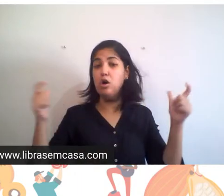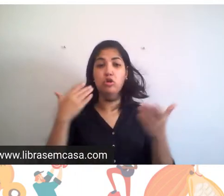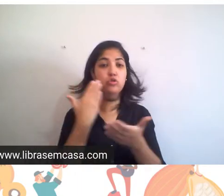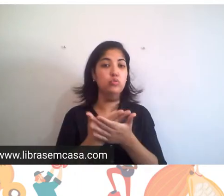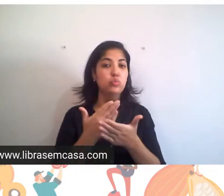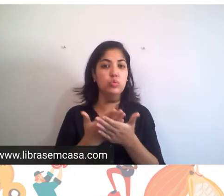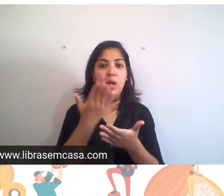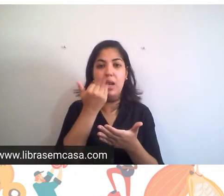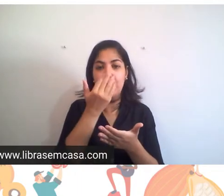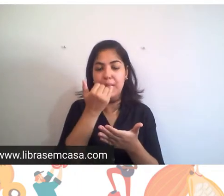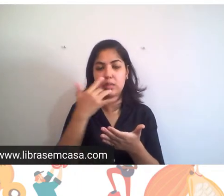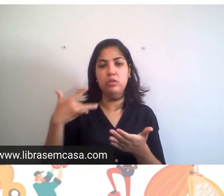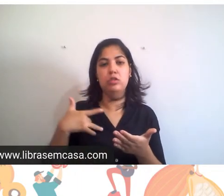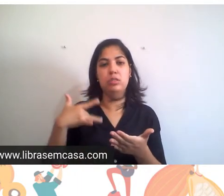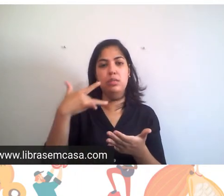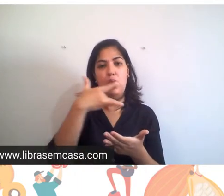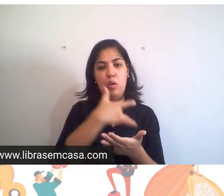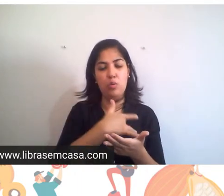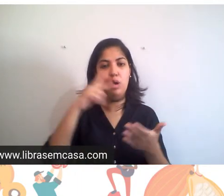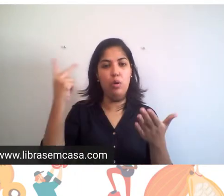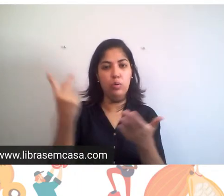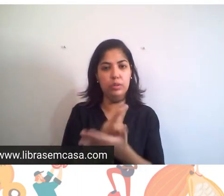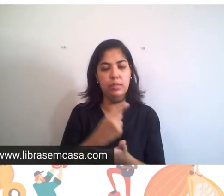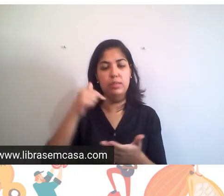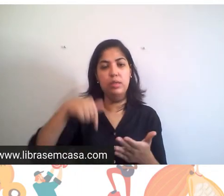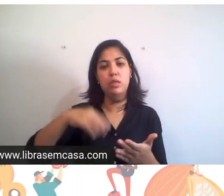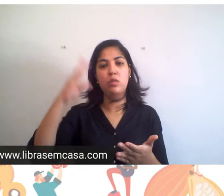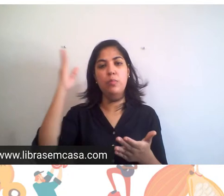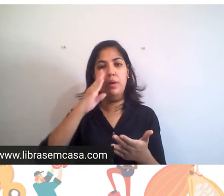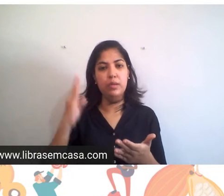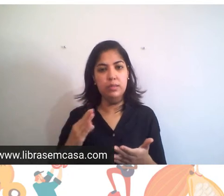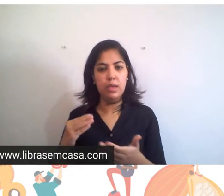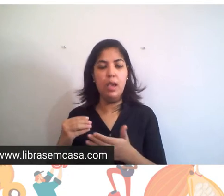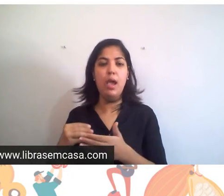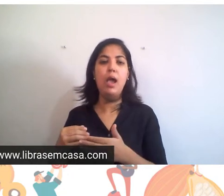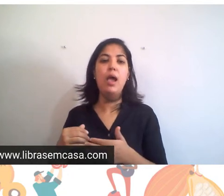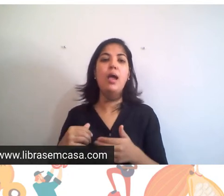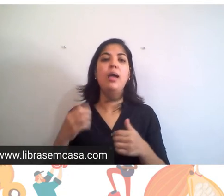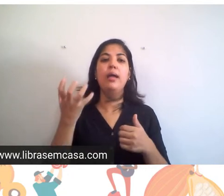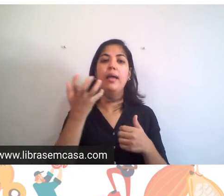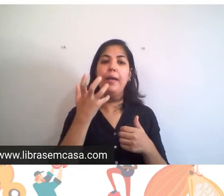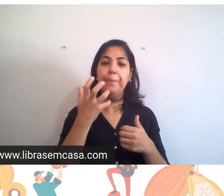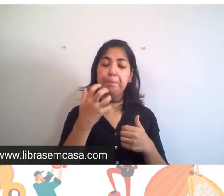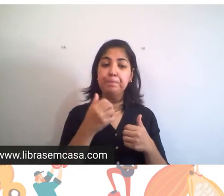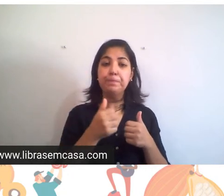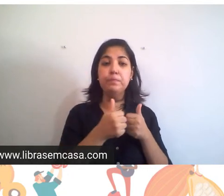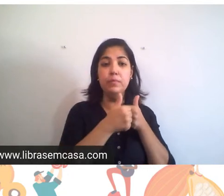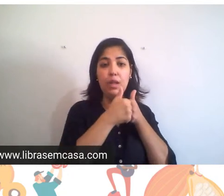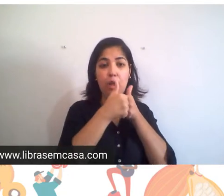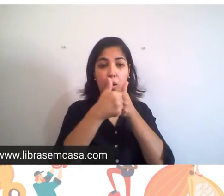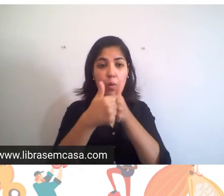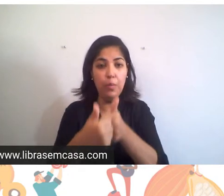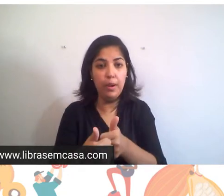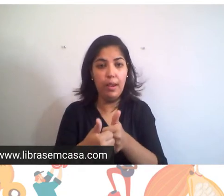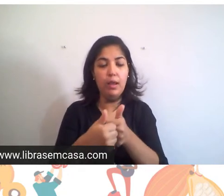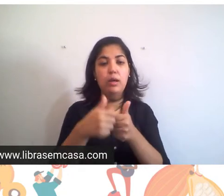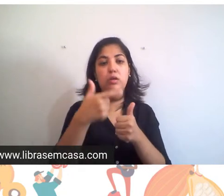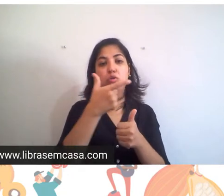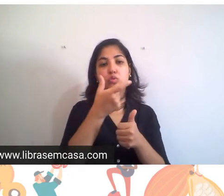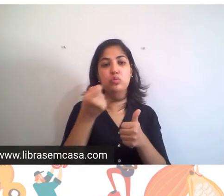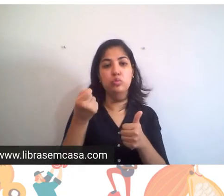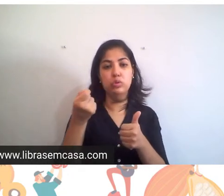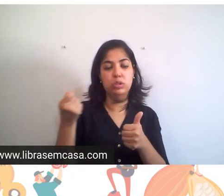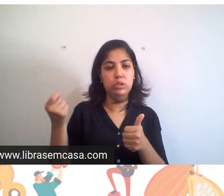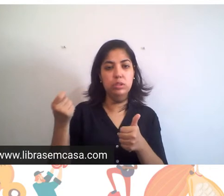saúde realizado no país e que pretende acompanhar 200 mil pessoas durante 10 anos por meio de questionários disponibilizados periodicamente no